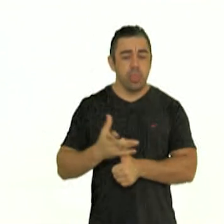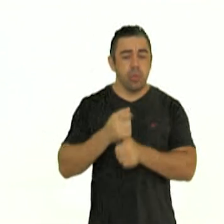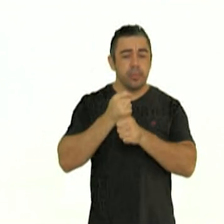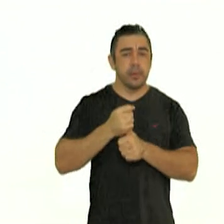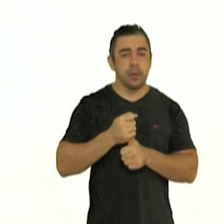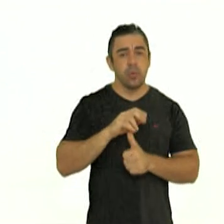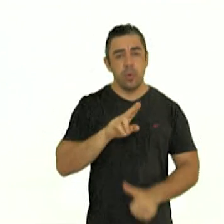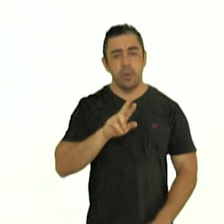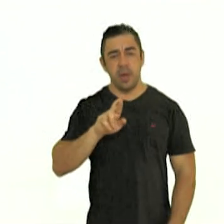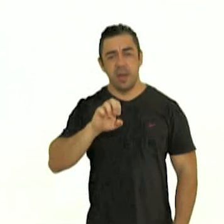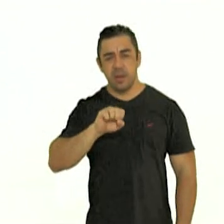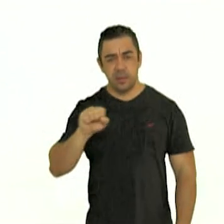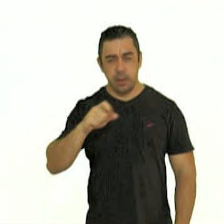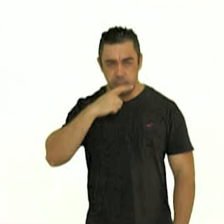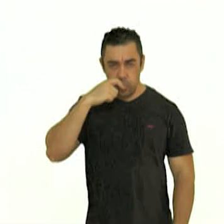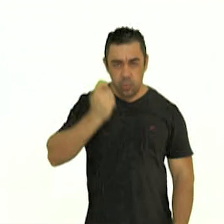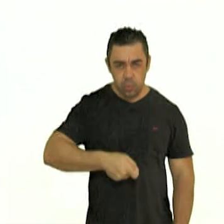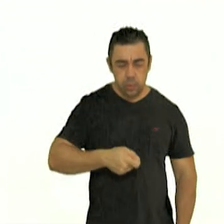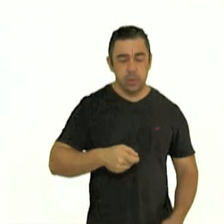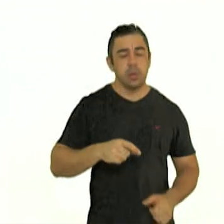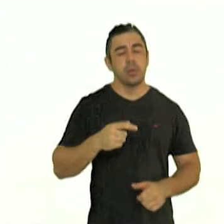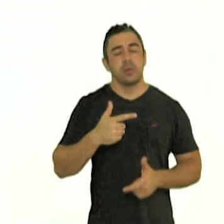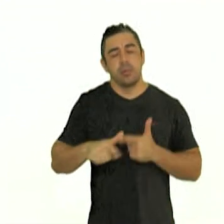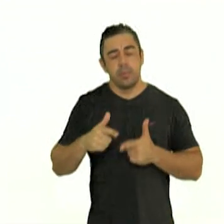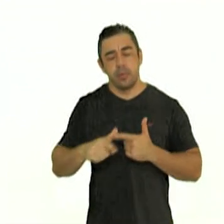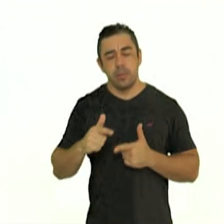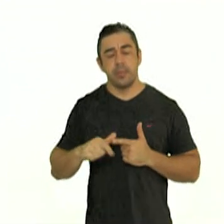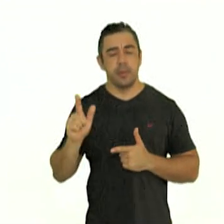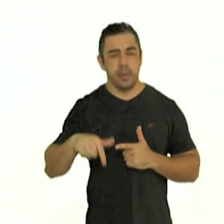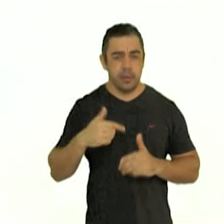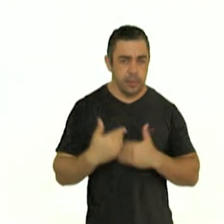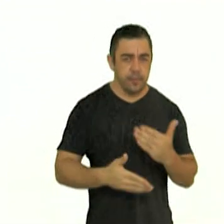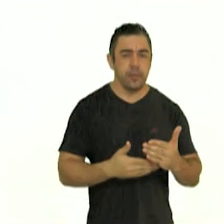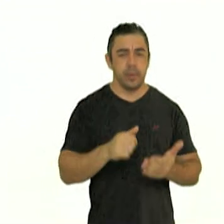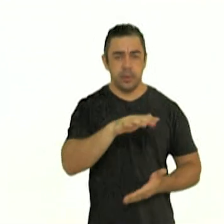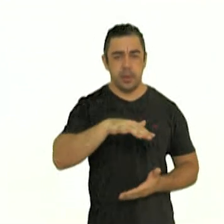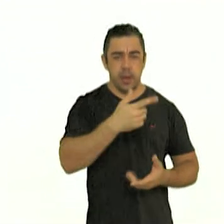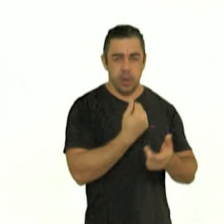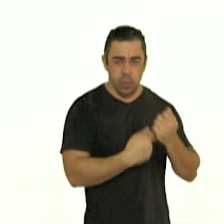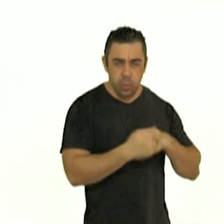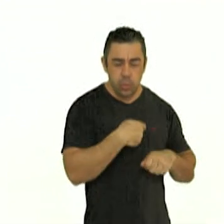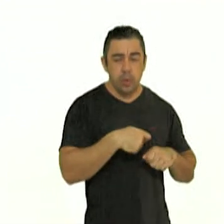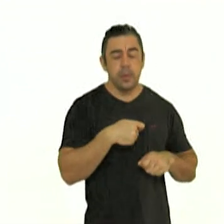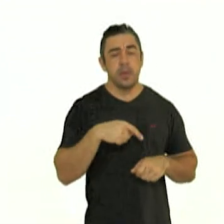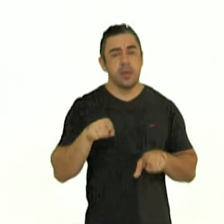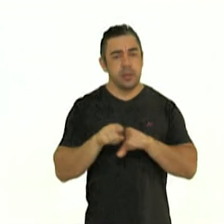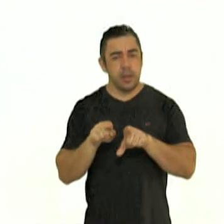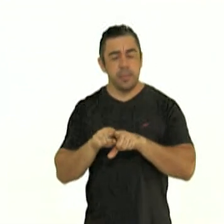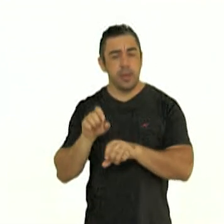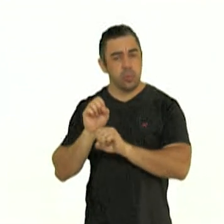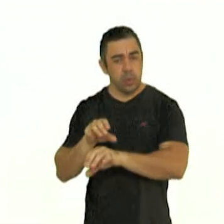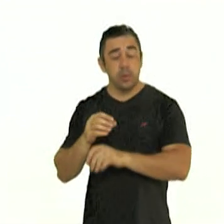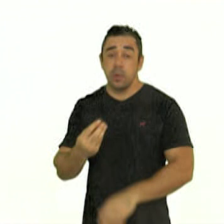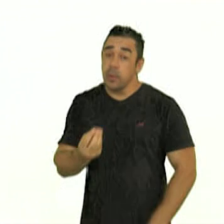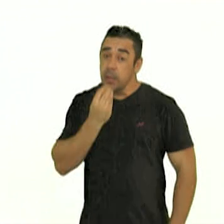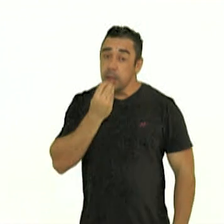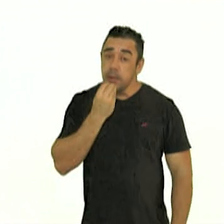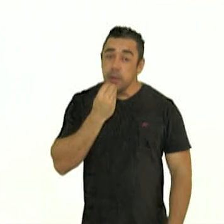problemas de desenvolvimento econômico, e um investimento em educação veio a mitigar esses